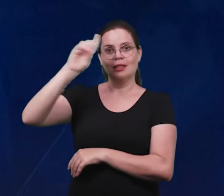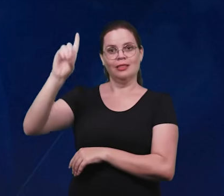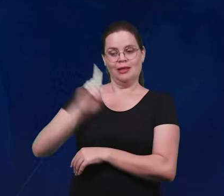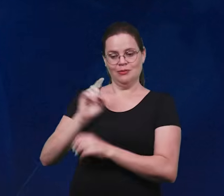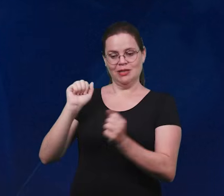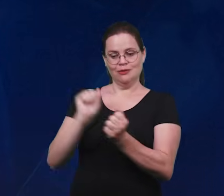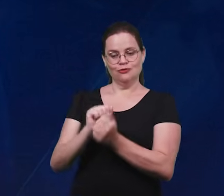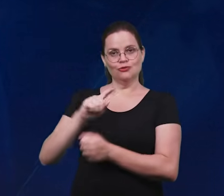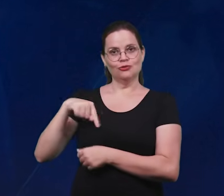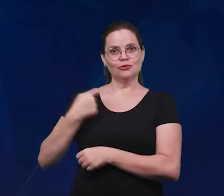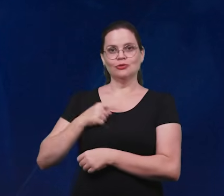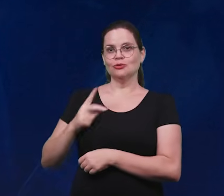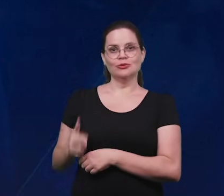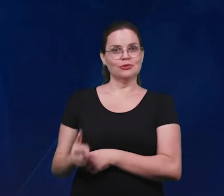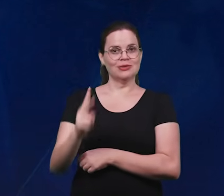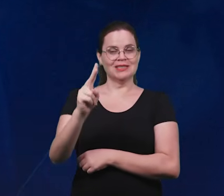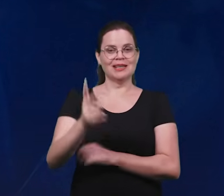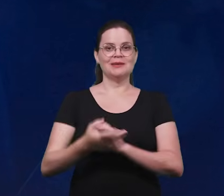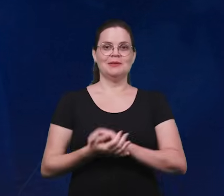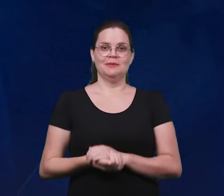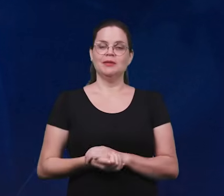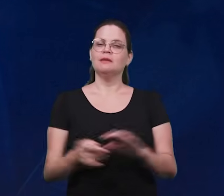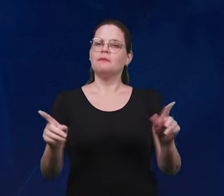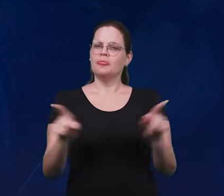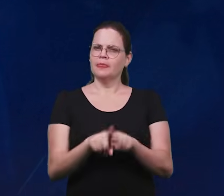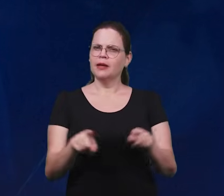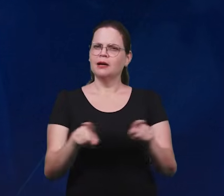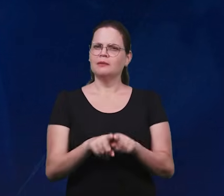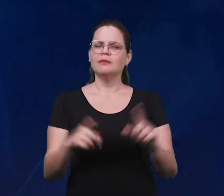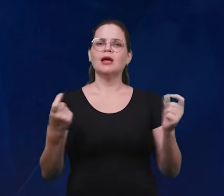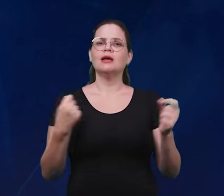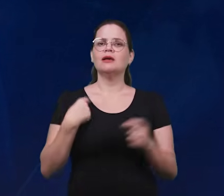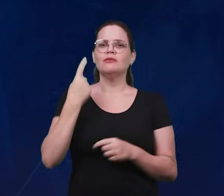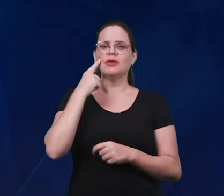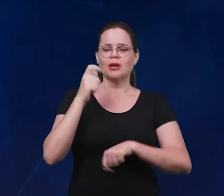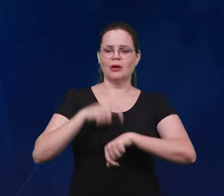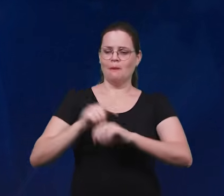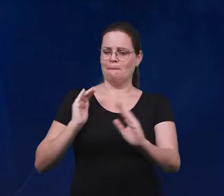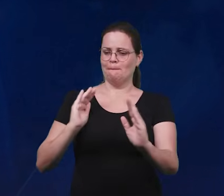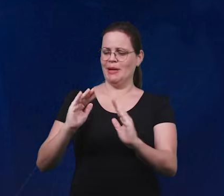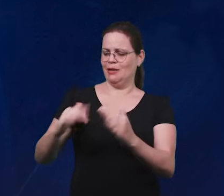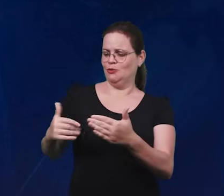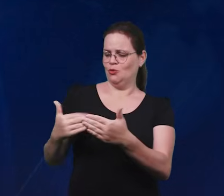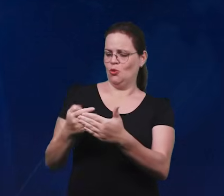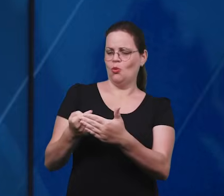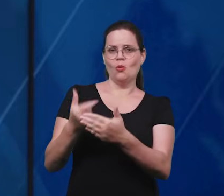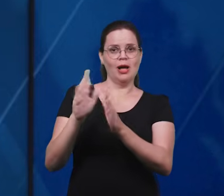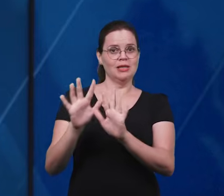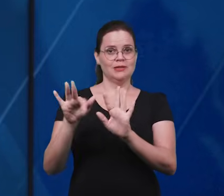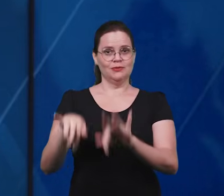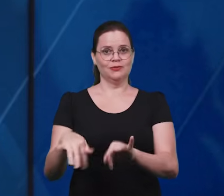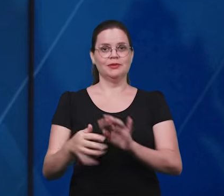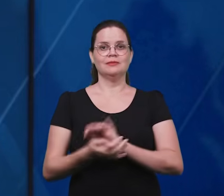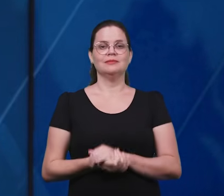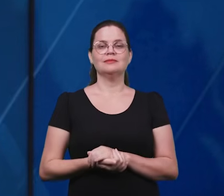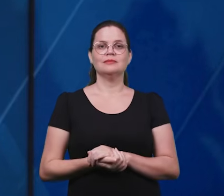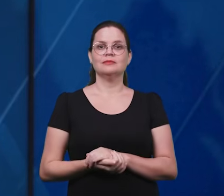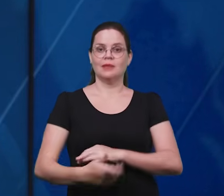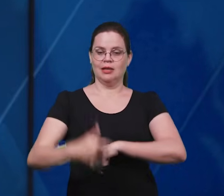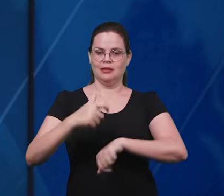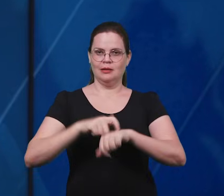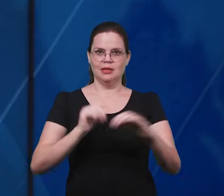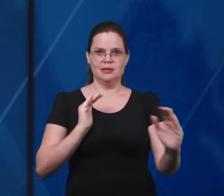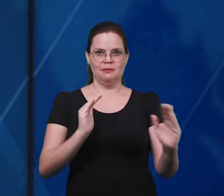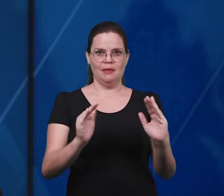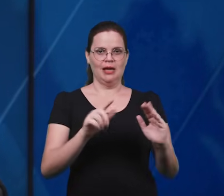conosco nestes últimos tempos, também chamados de tempos do fim. Esta etapa da caminhada